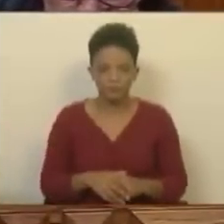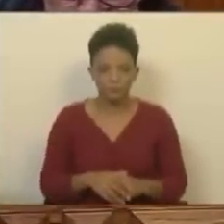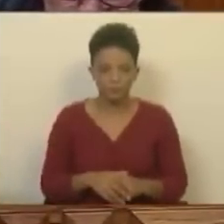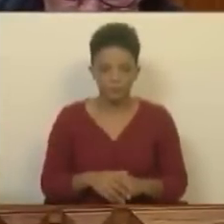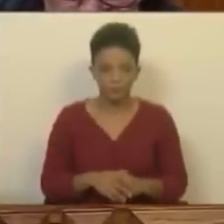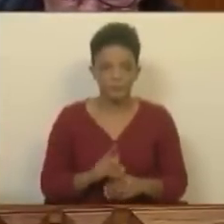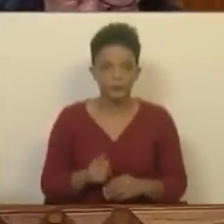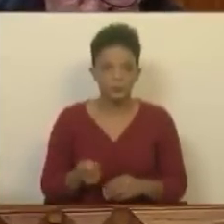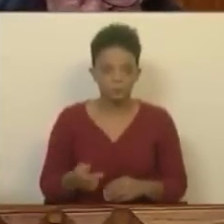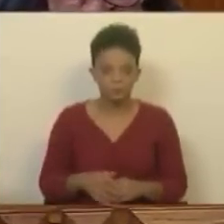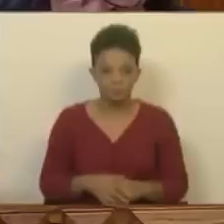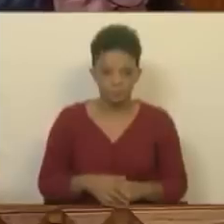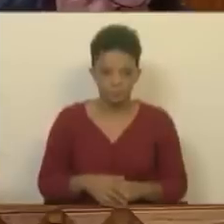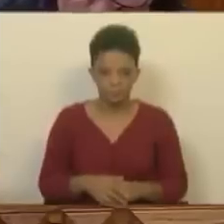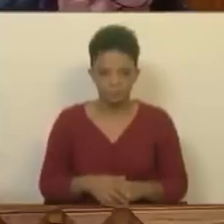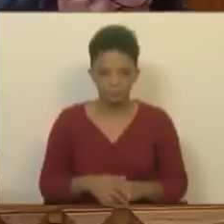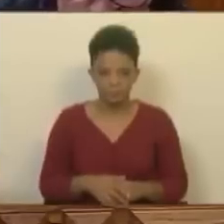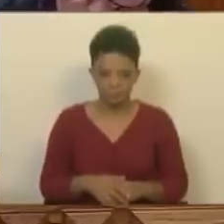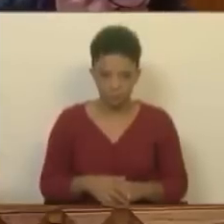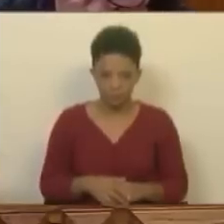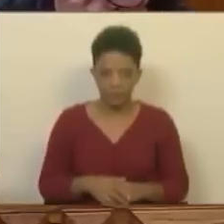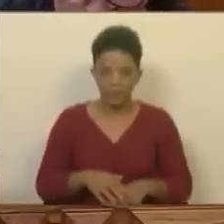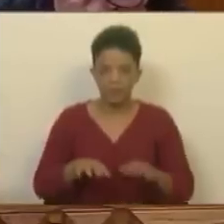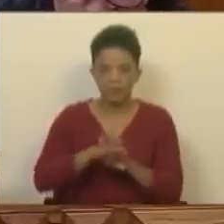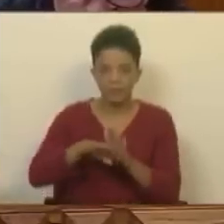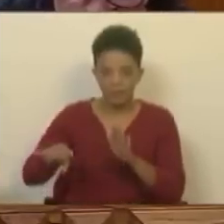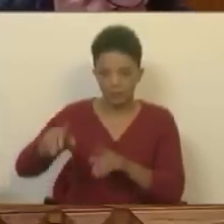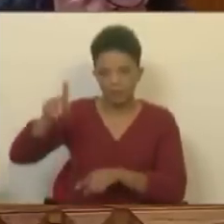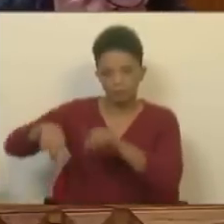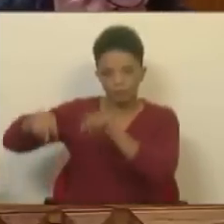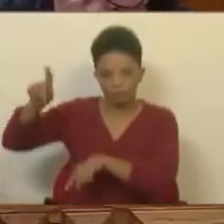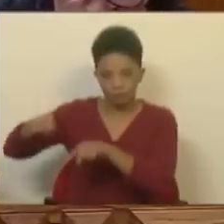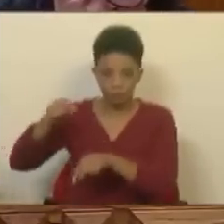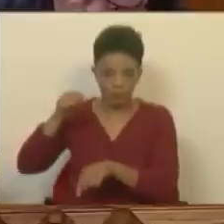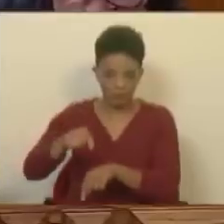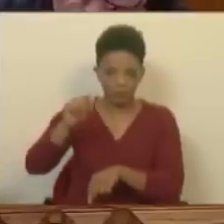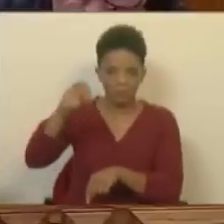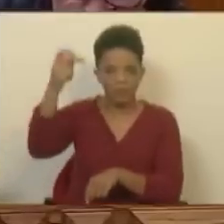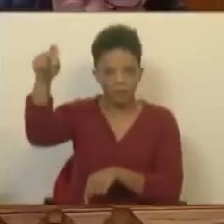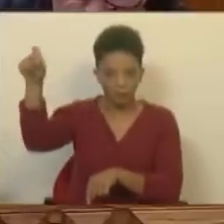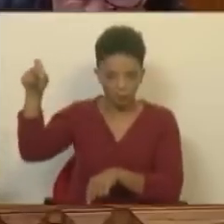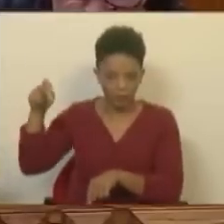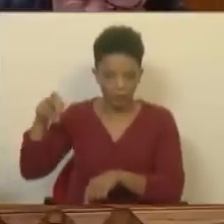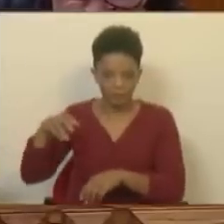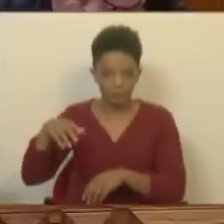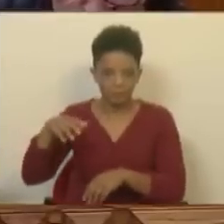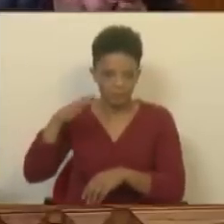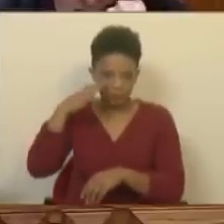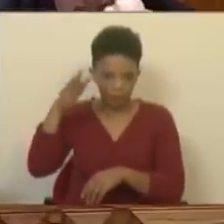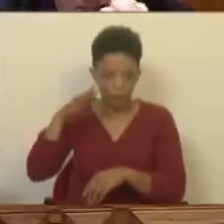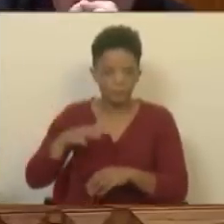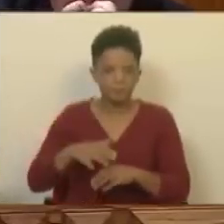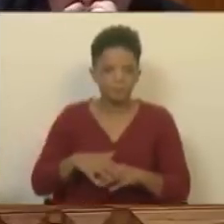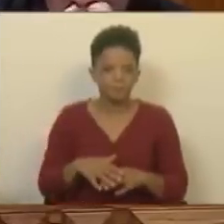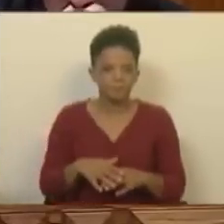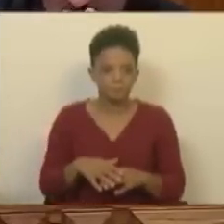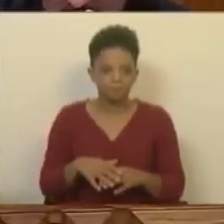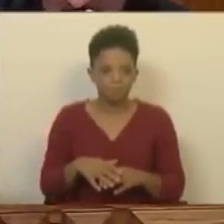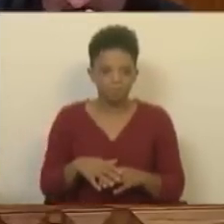o seguinte os vários heterônimos da direita aqui lá fora procuram